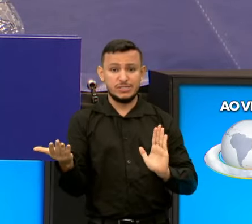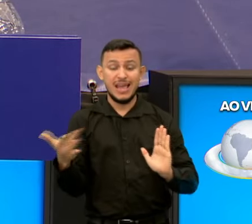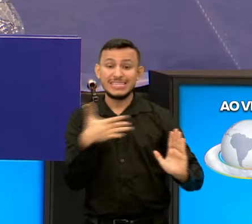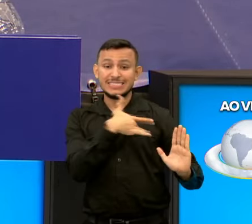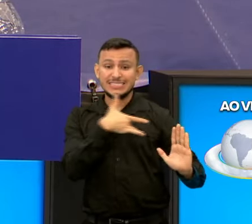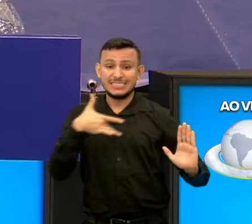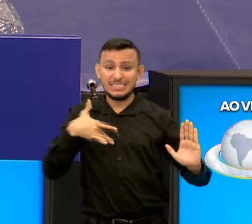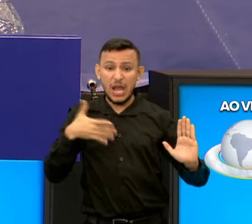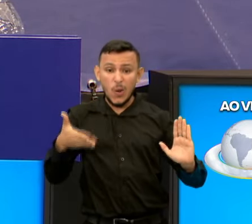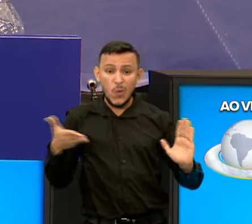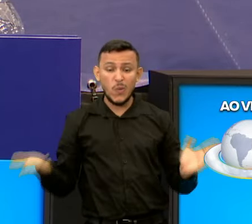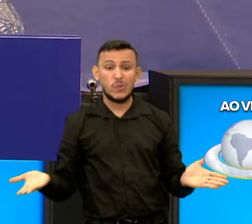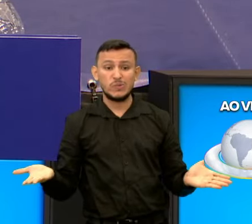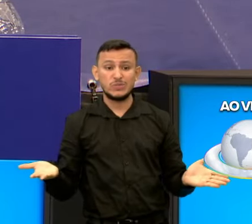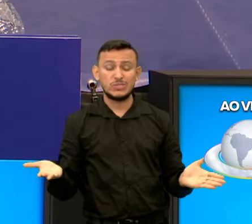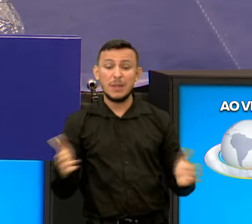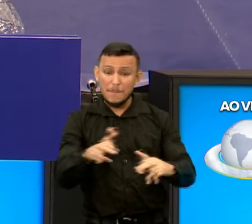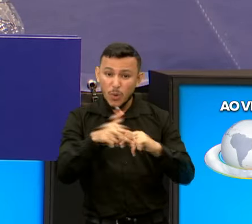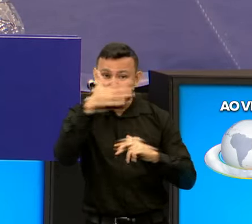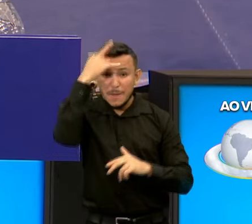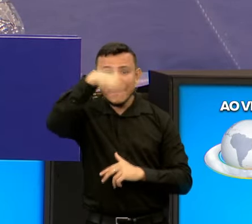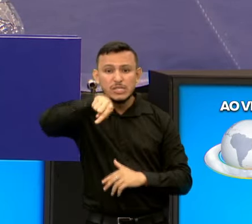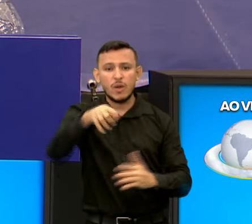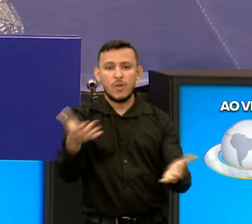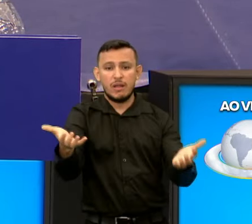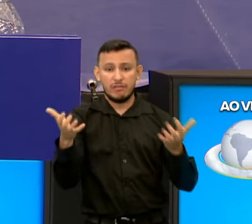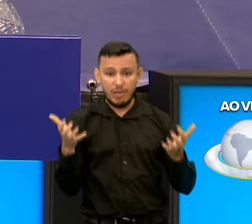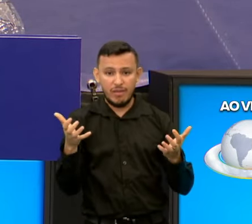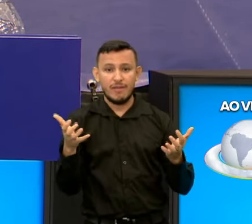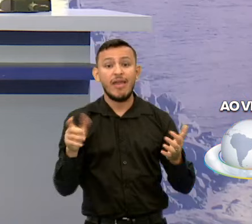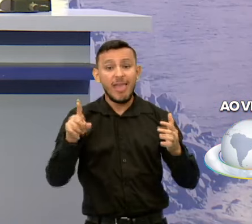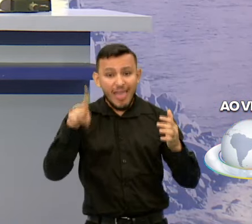para a saúde, candidato. É isso que a população quer, é isso que os nossos...